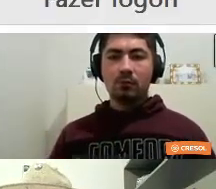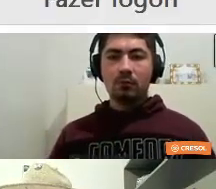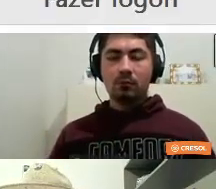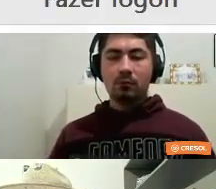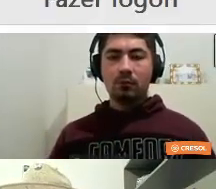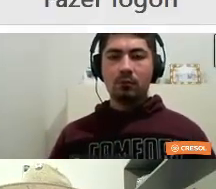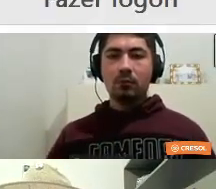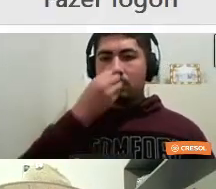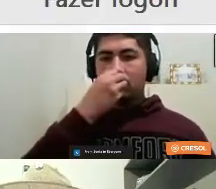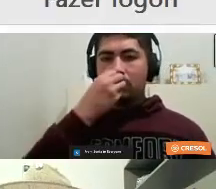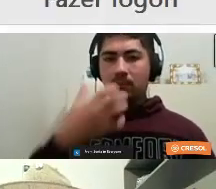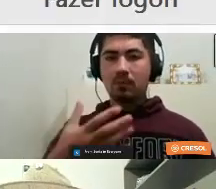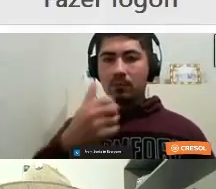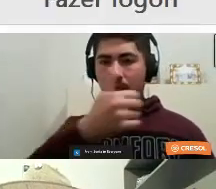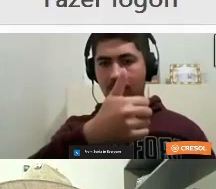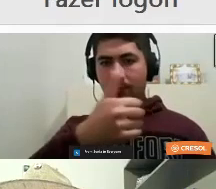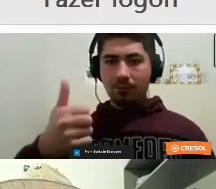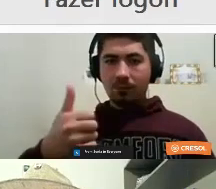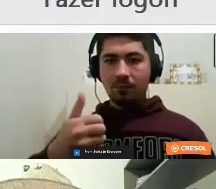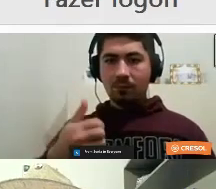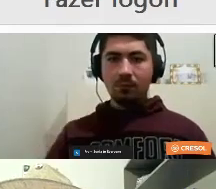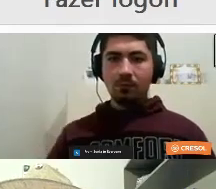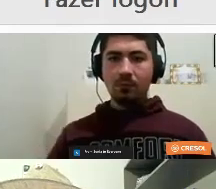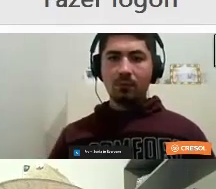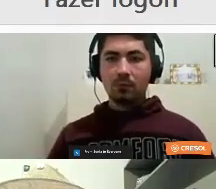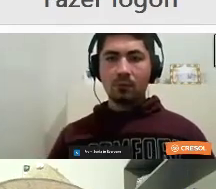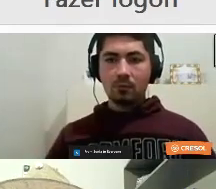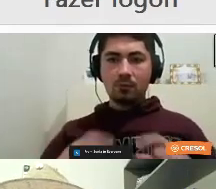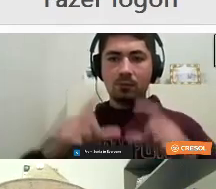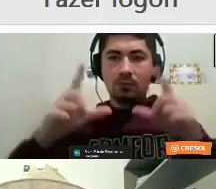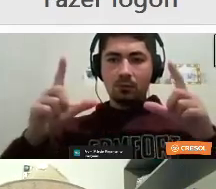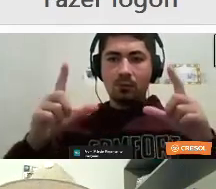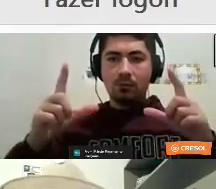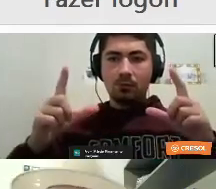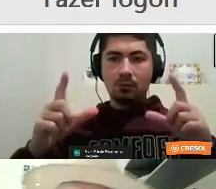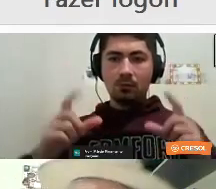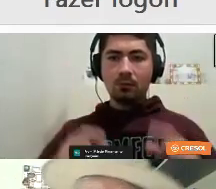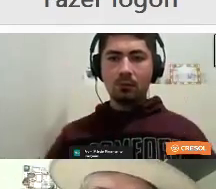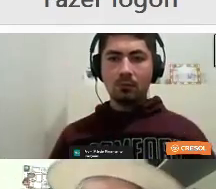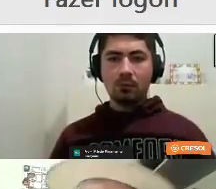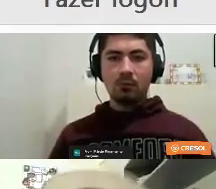Tudo bem? Apareceu? Sim, ok, tranquilo.